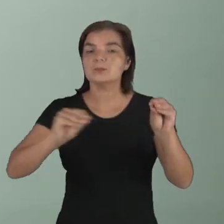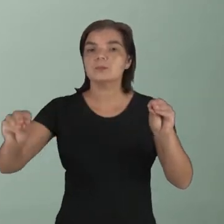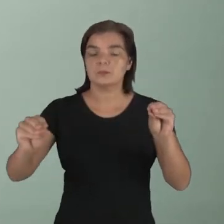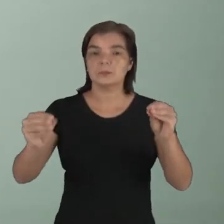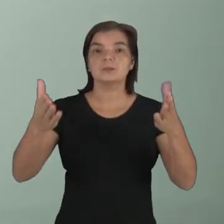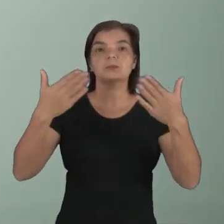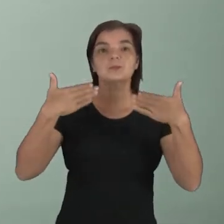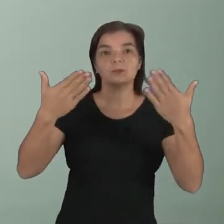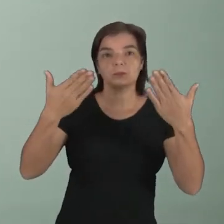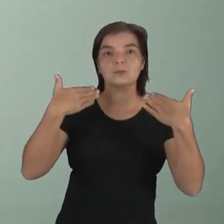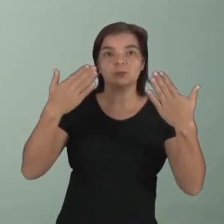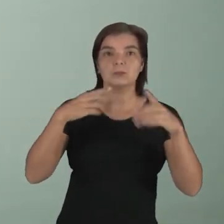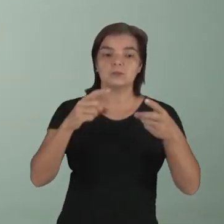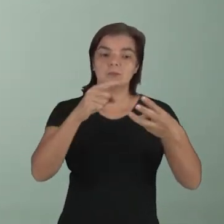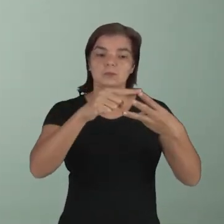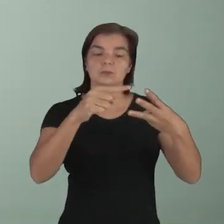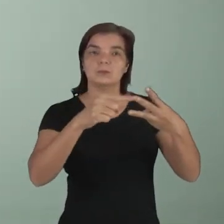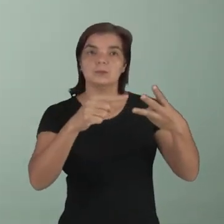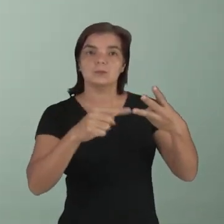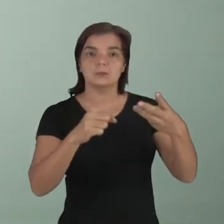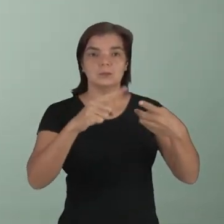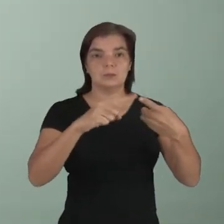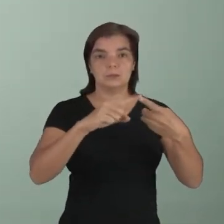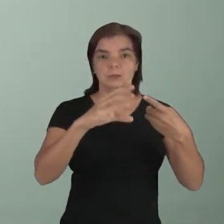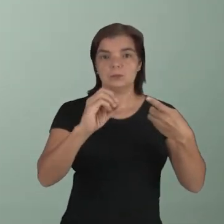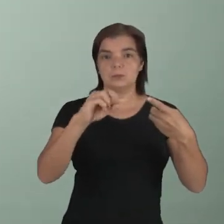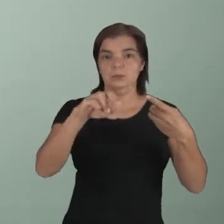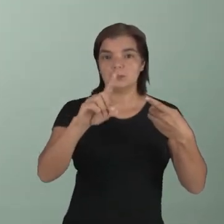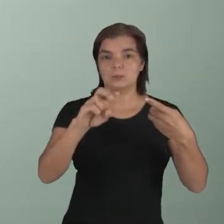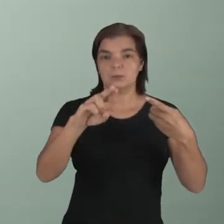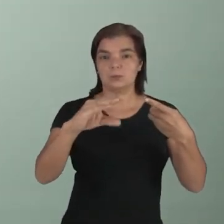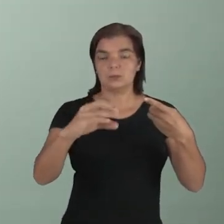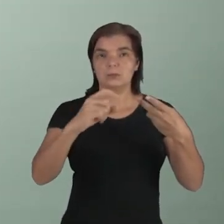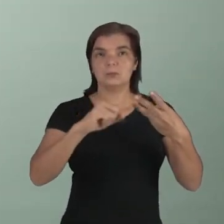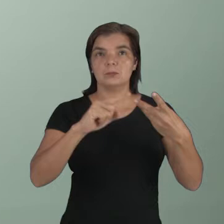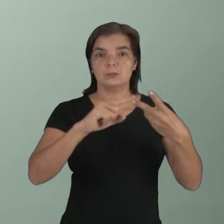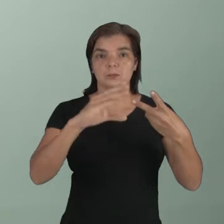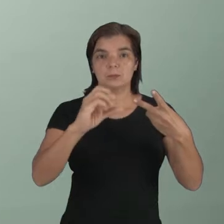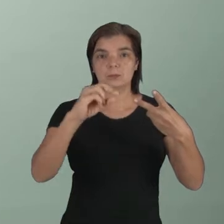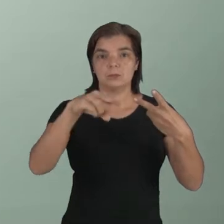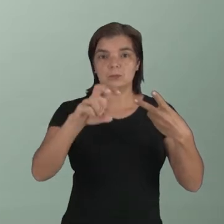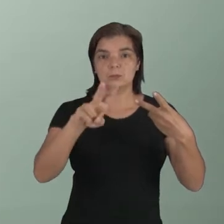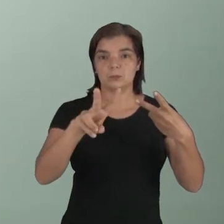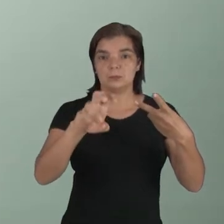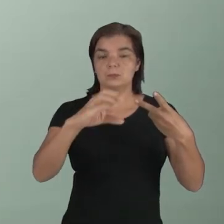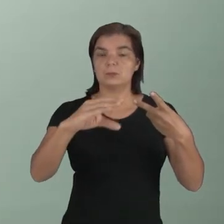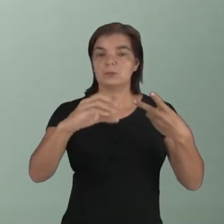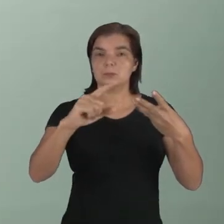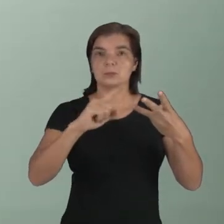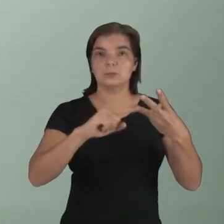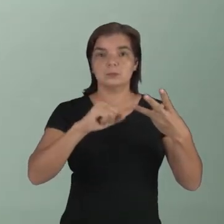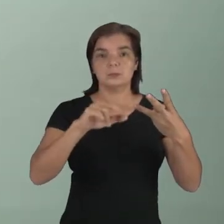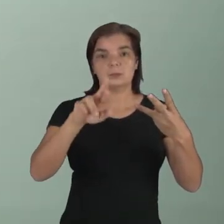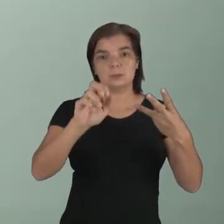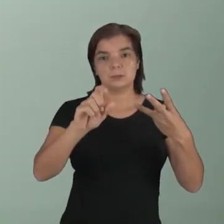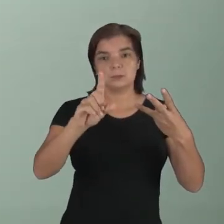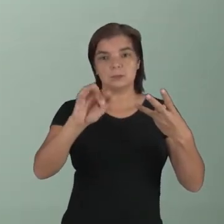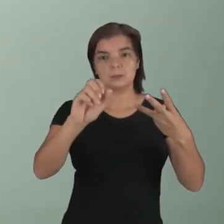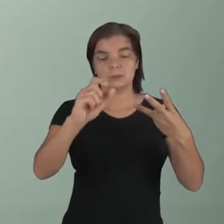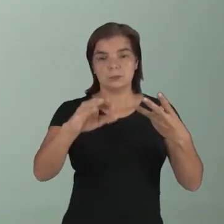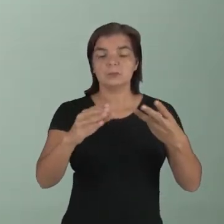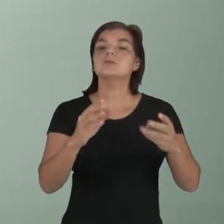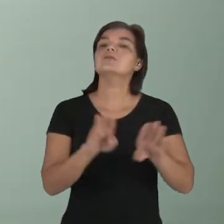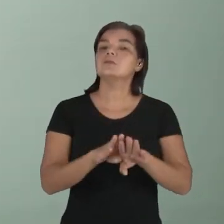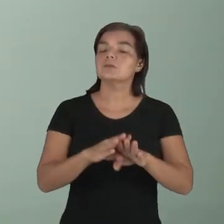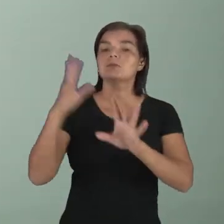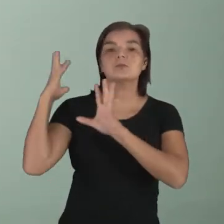calor. Esses processos que são três, chamados de condução, convecção e radiação. Só para lembrar que essa aula faz parte daquele grupo de